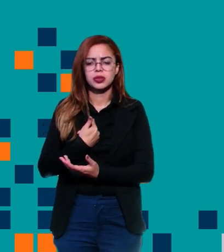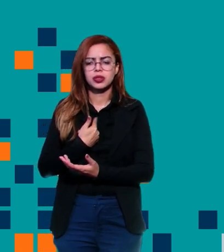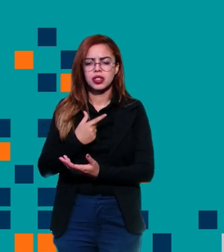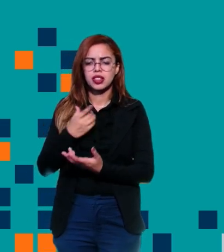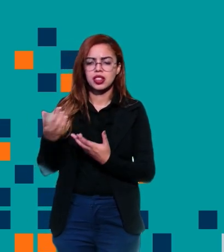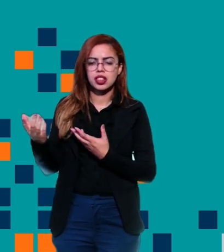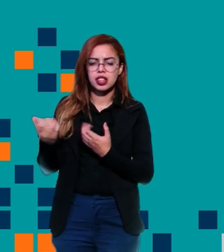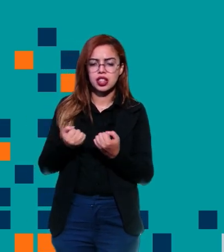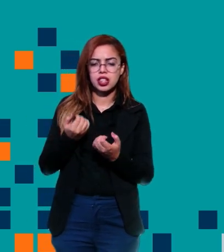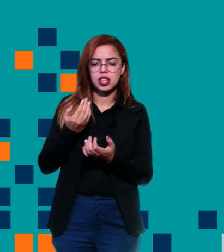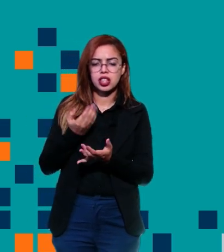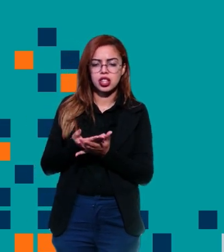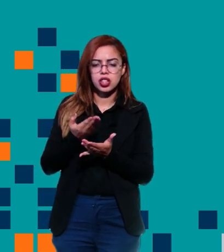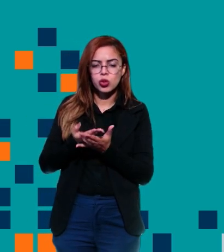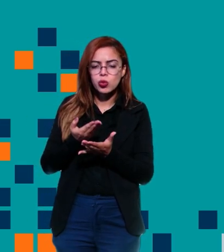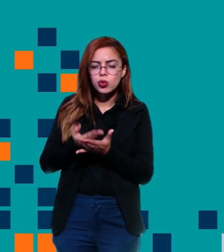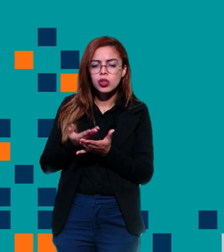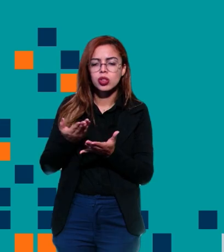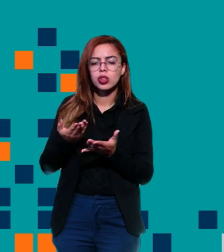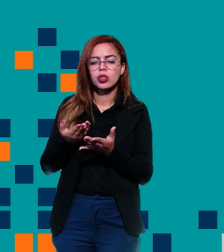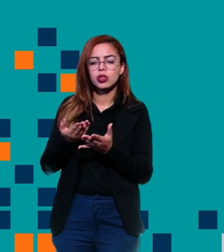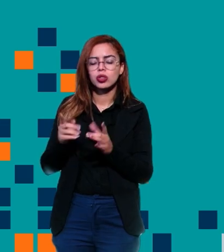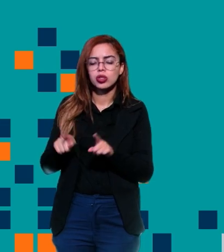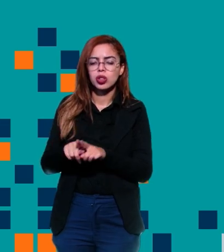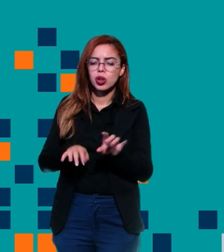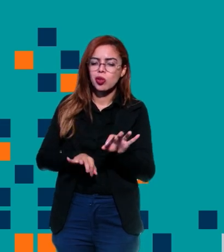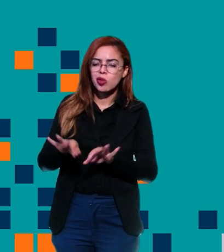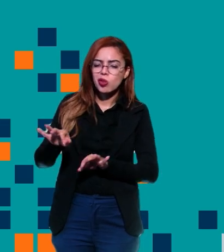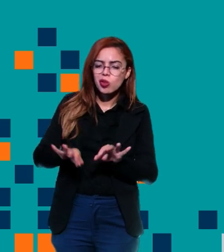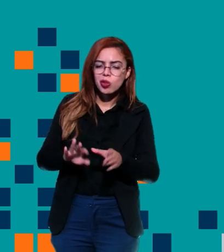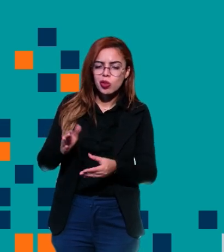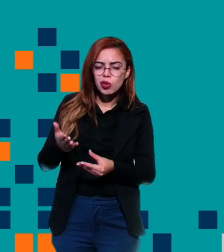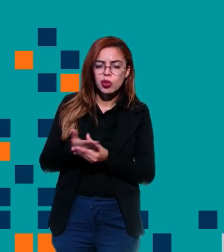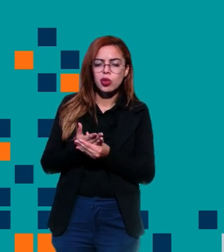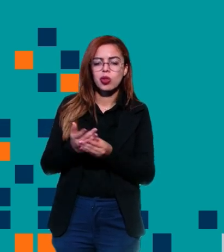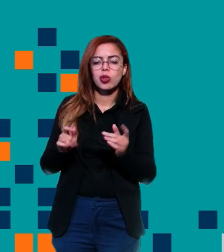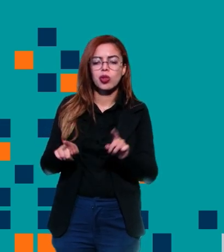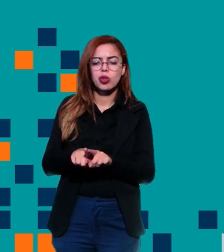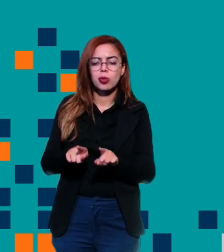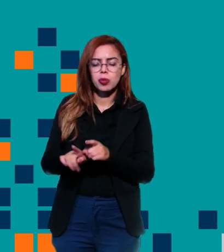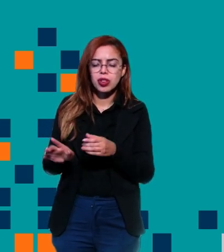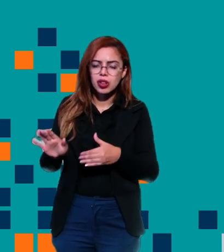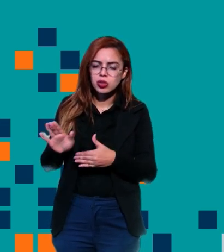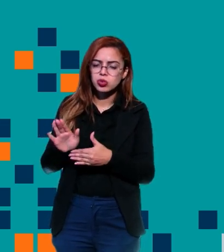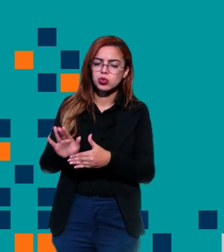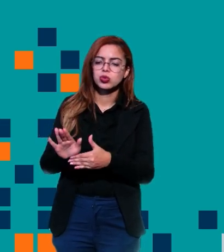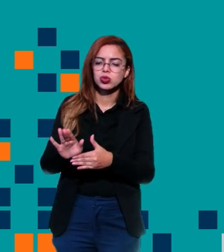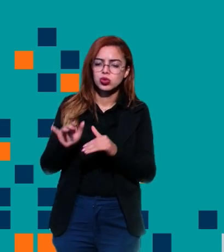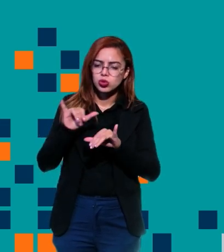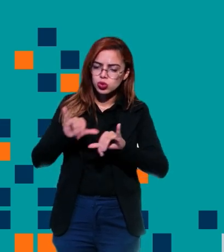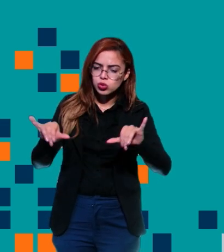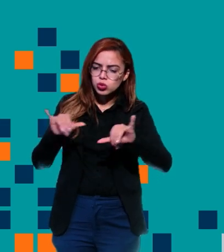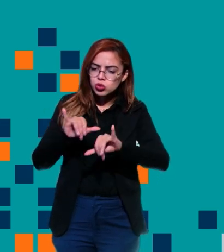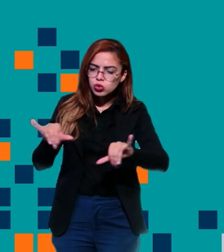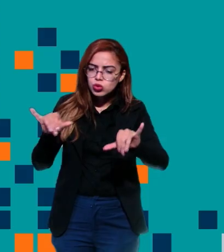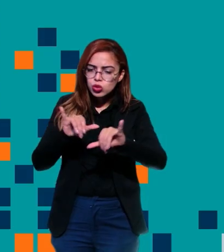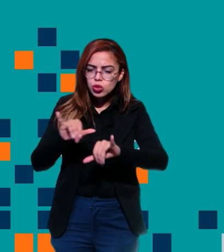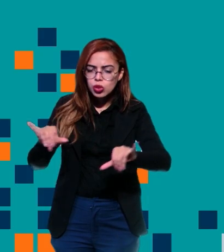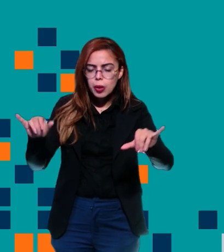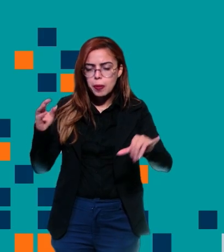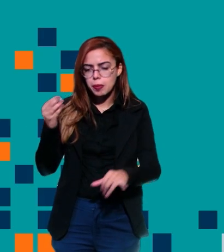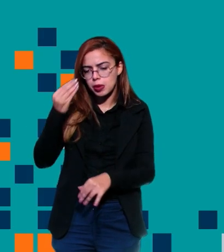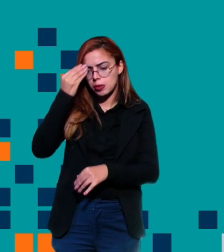recebe estudantes e organiza arquivo e ajuda a divulgar, de alguma forma, a